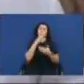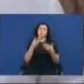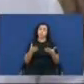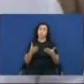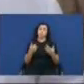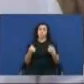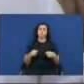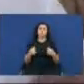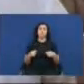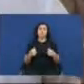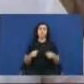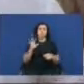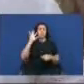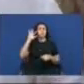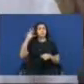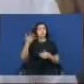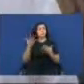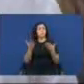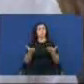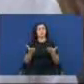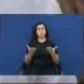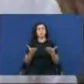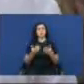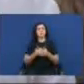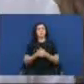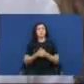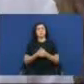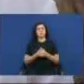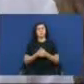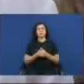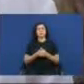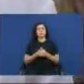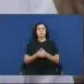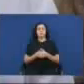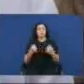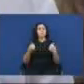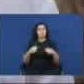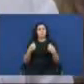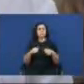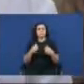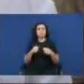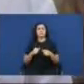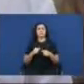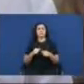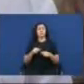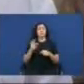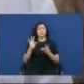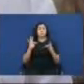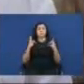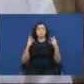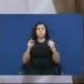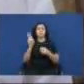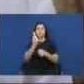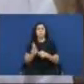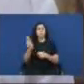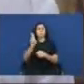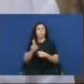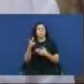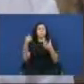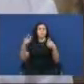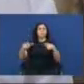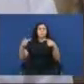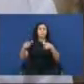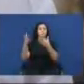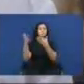trâmite um pouquinho maior para que toda a população, o pessoal que reside, que usa